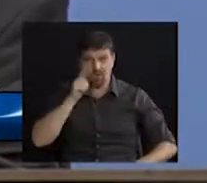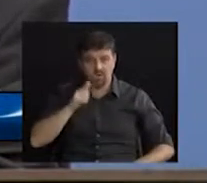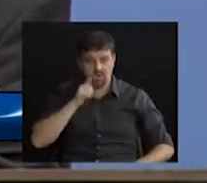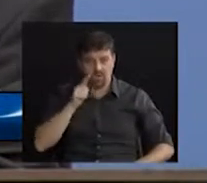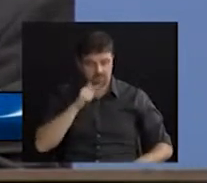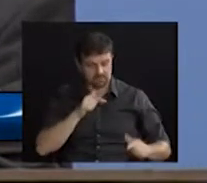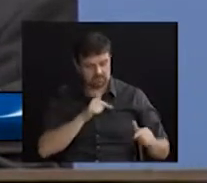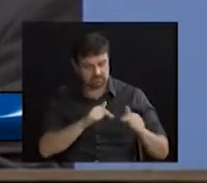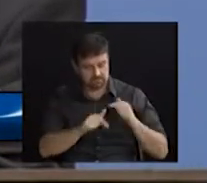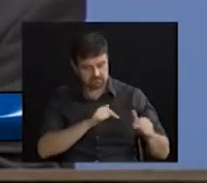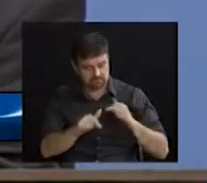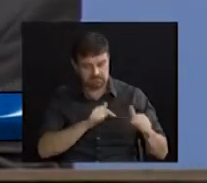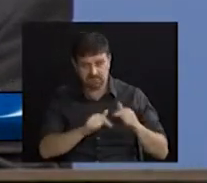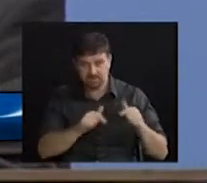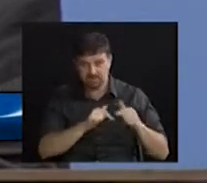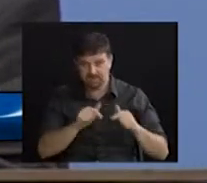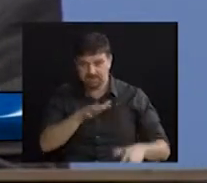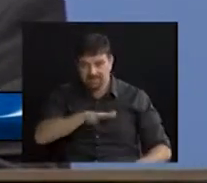nas regiões